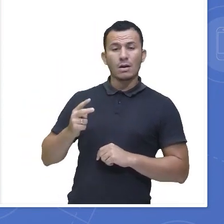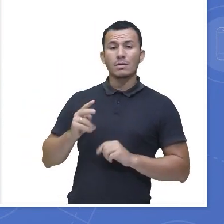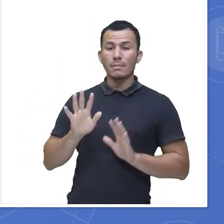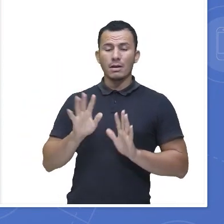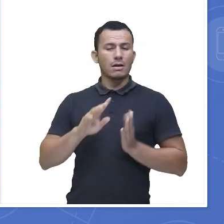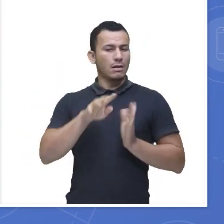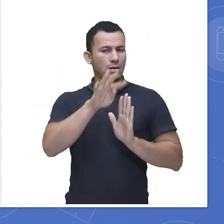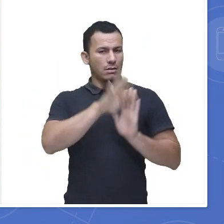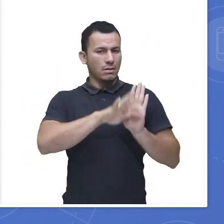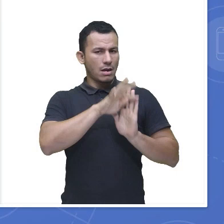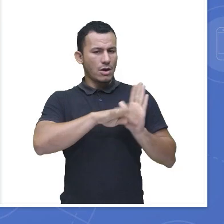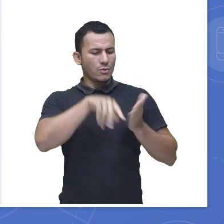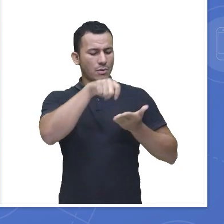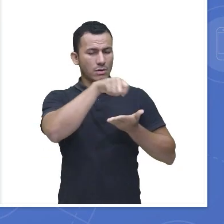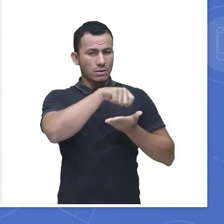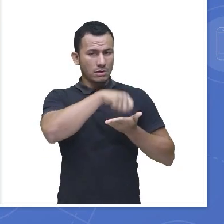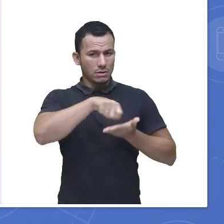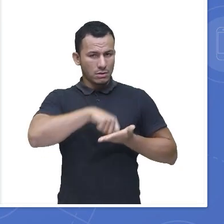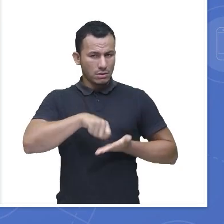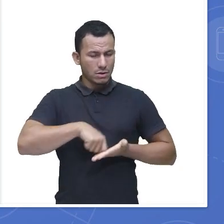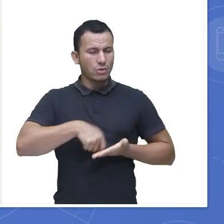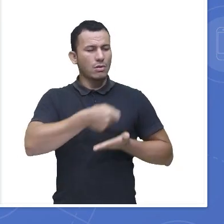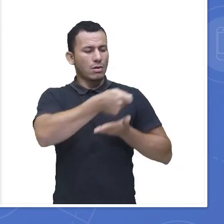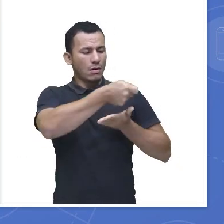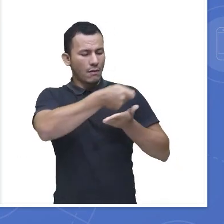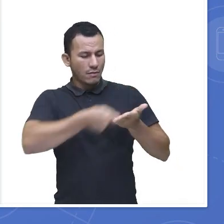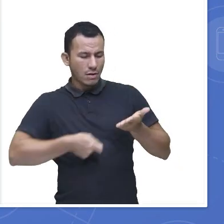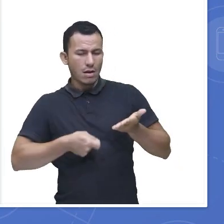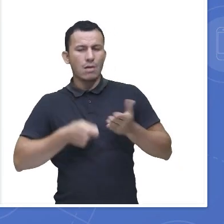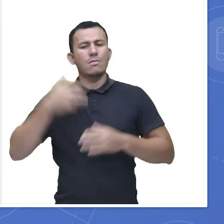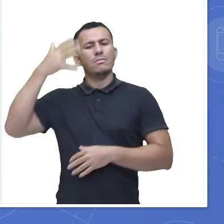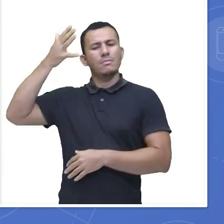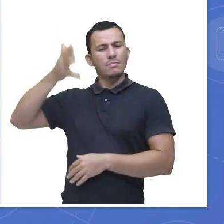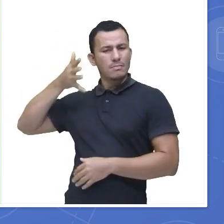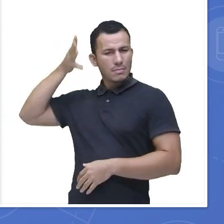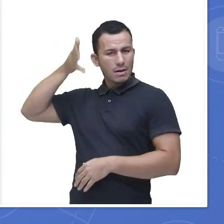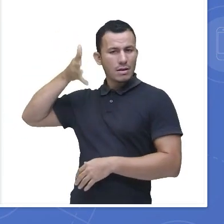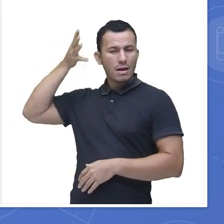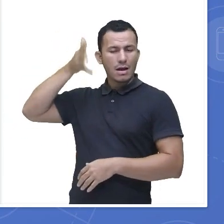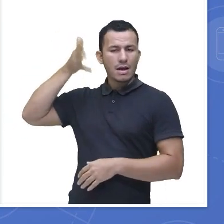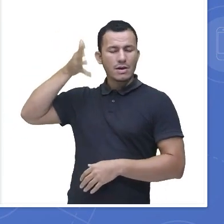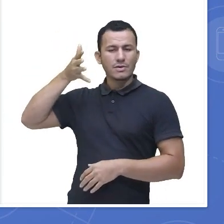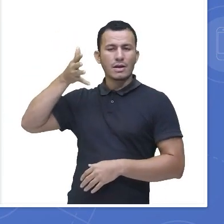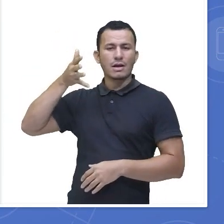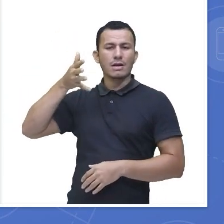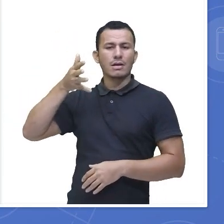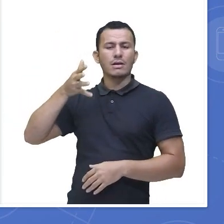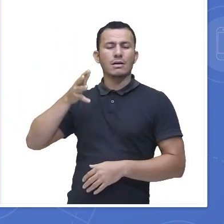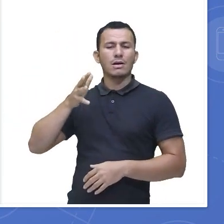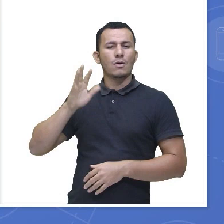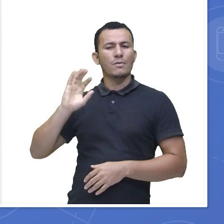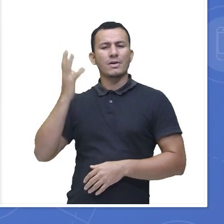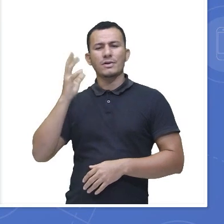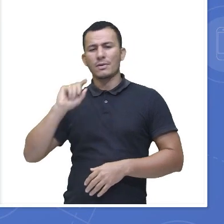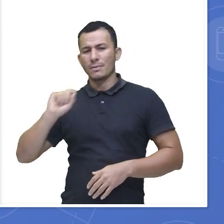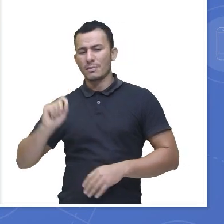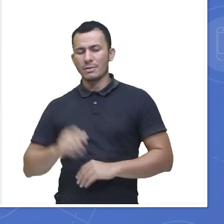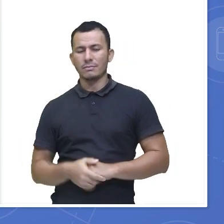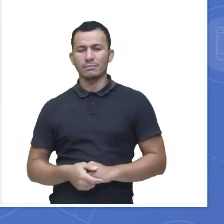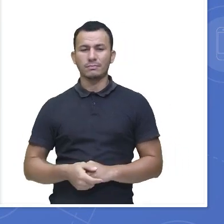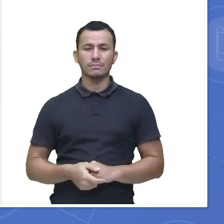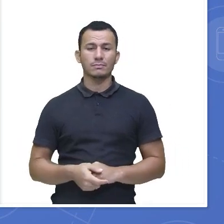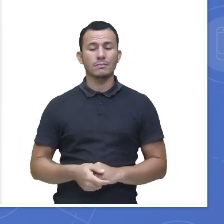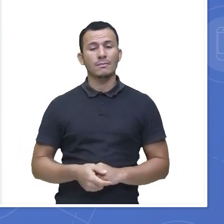dissertativo, argumentativo, na sua conversa, na sua palestra, né, o que é que vai acontecer? Se